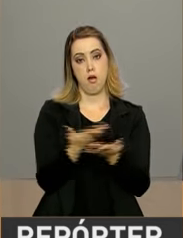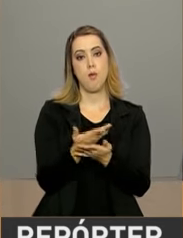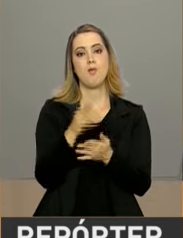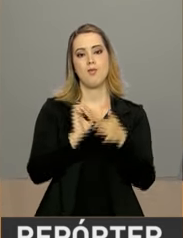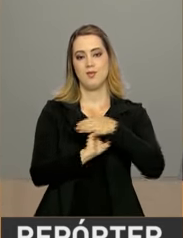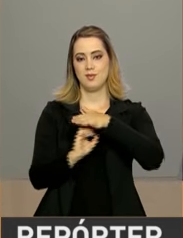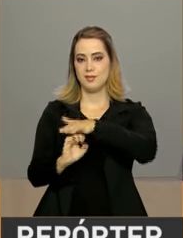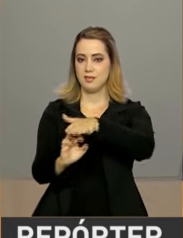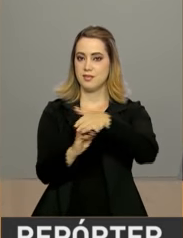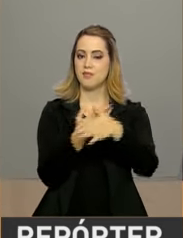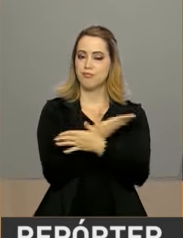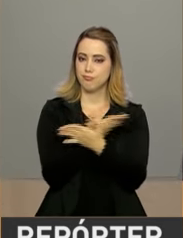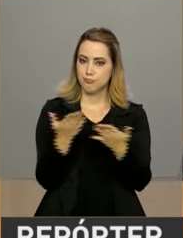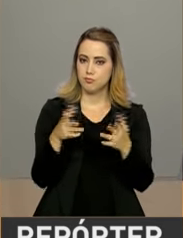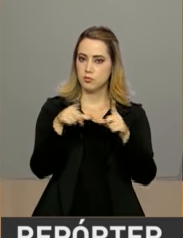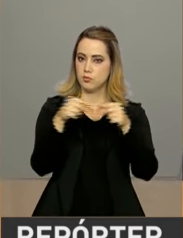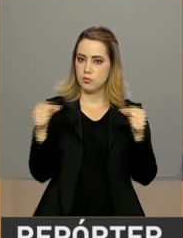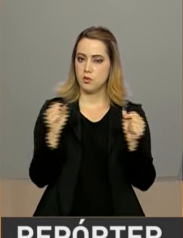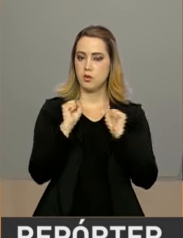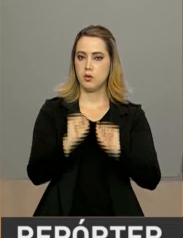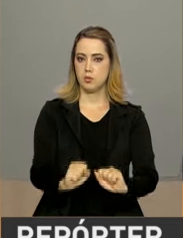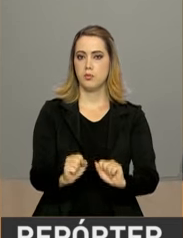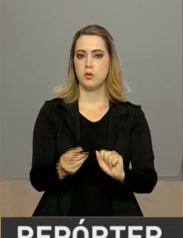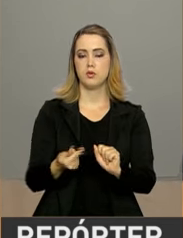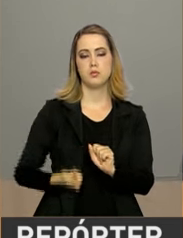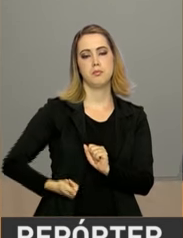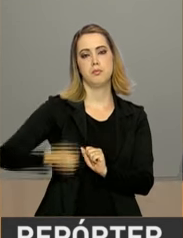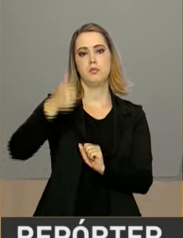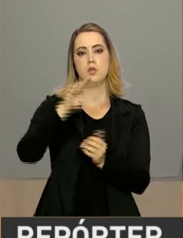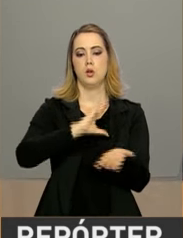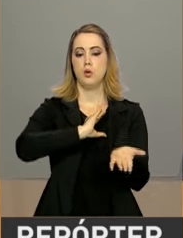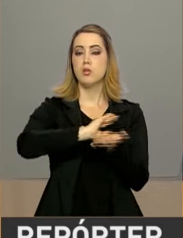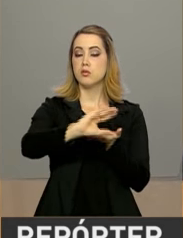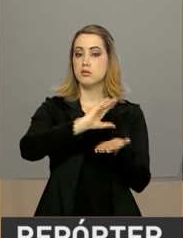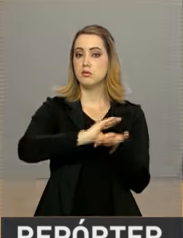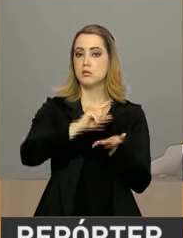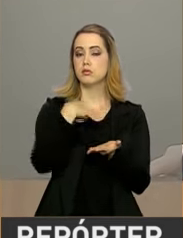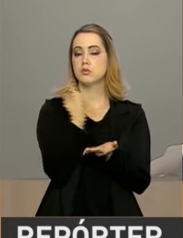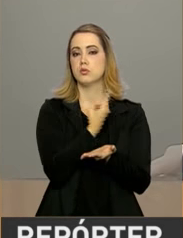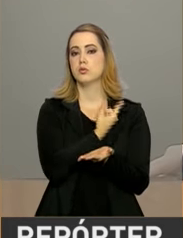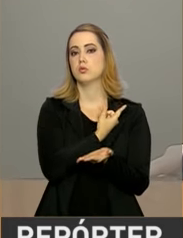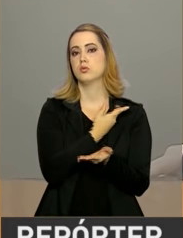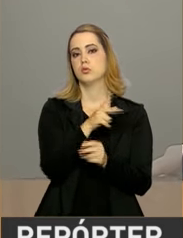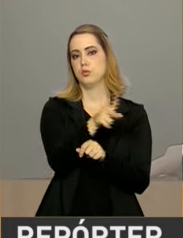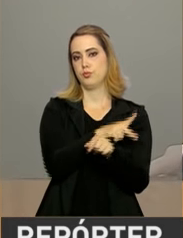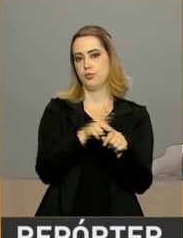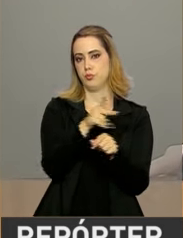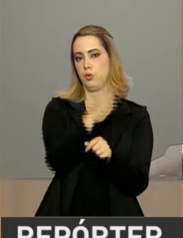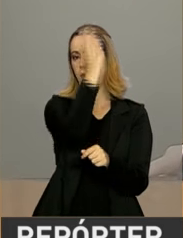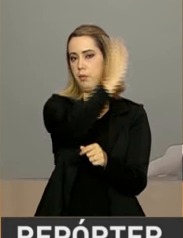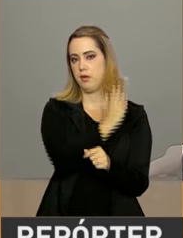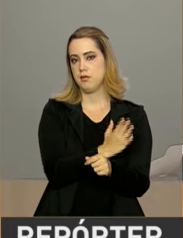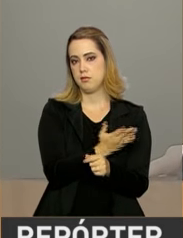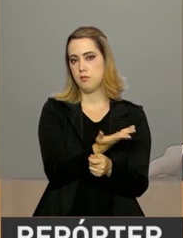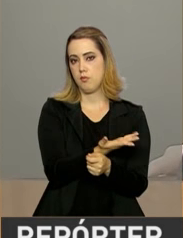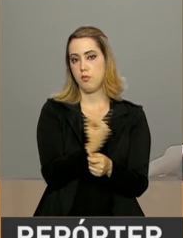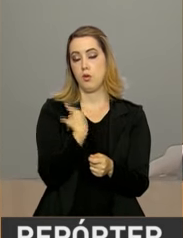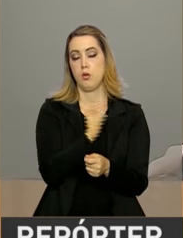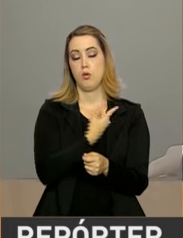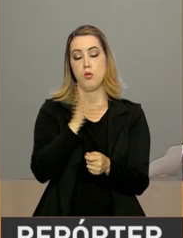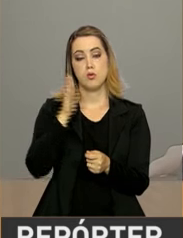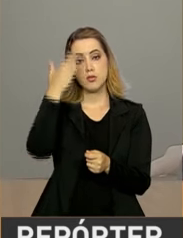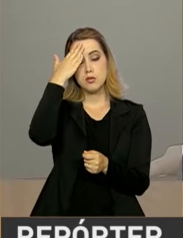permitirá o aumento de vencimento de investimentos no nosso país nós sabemos que milhões de brasileiros